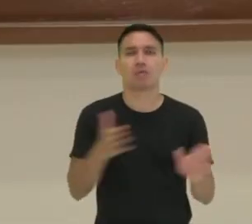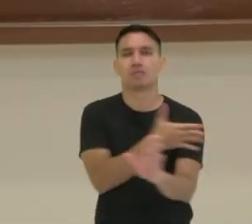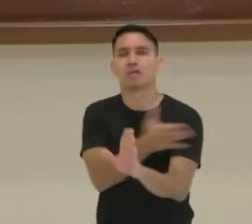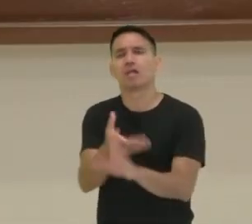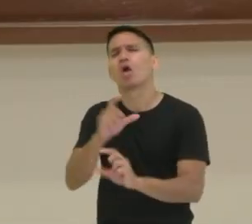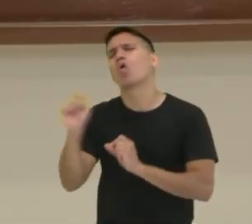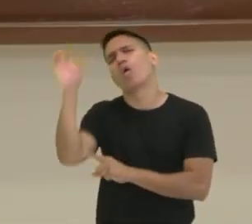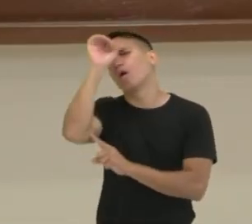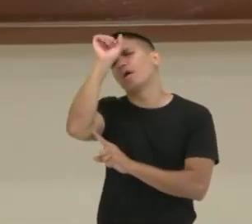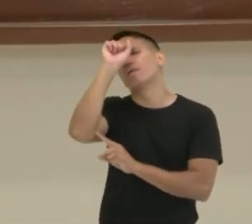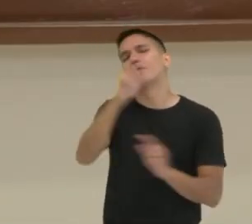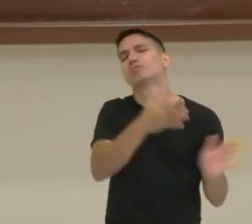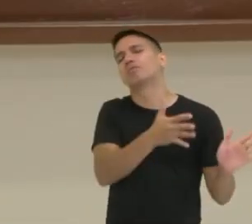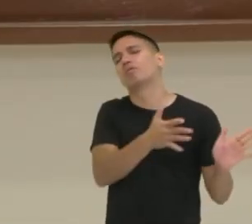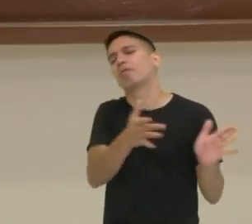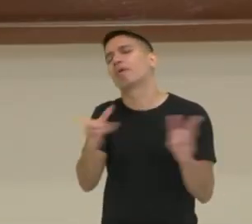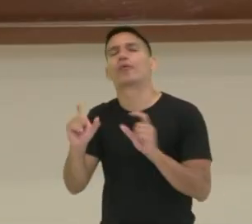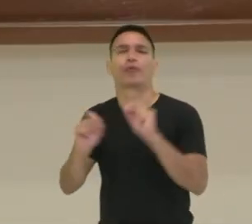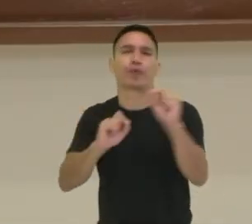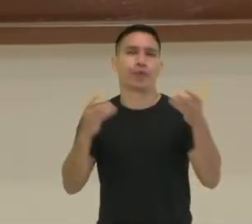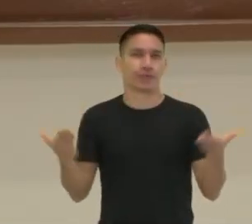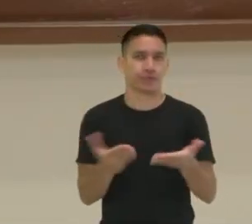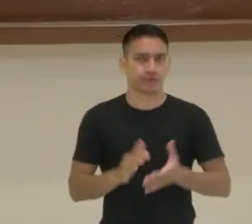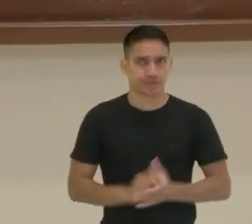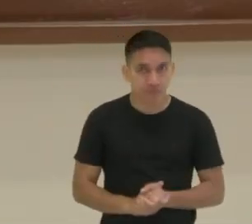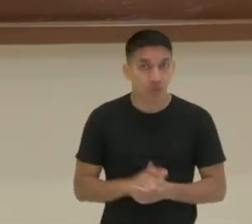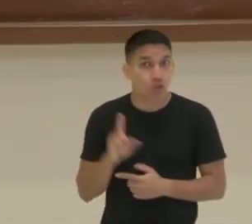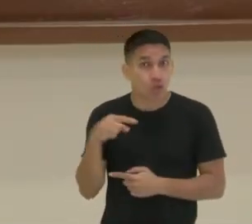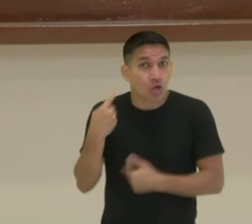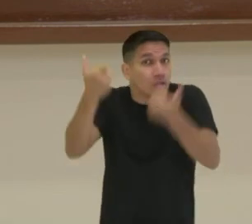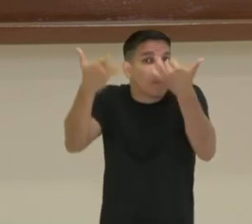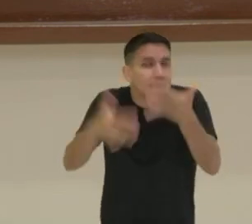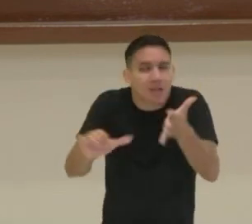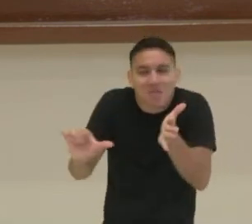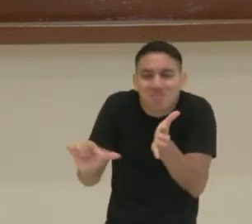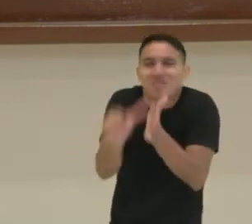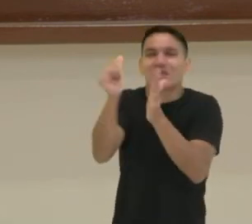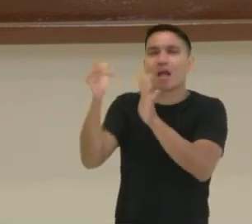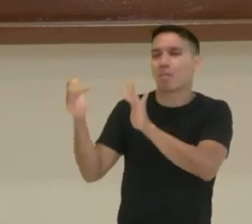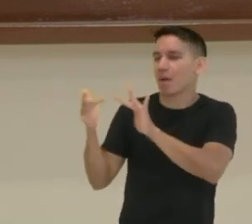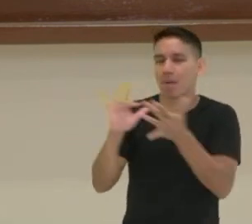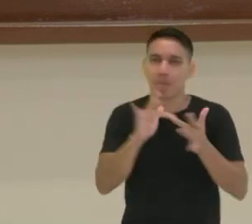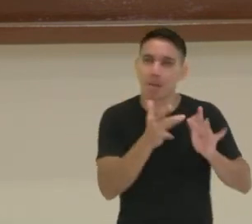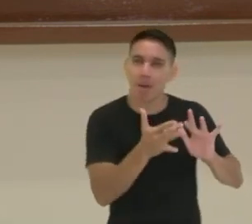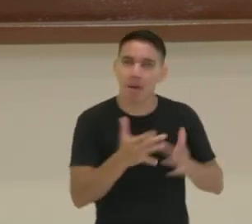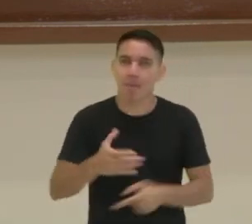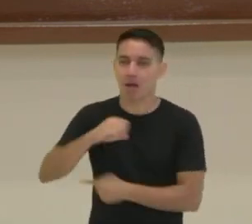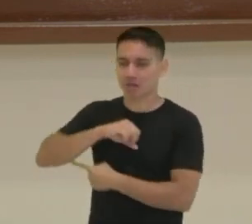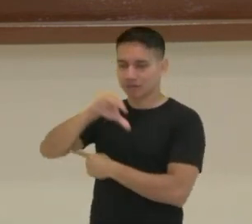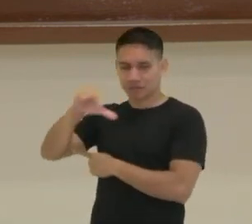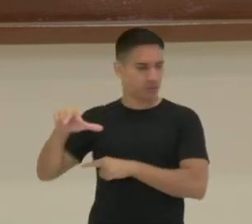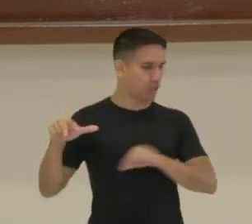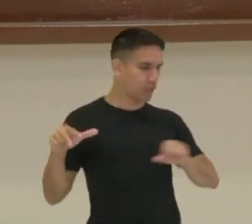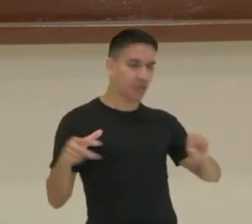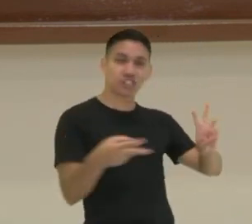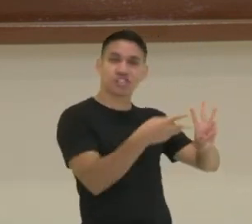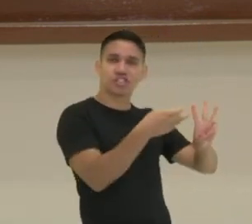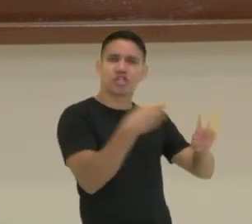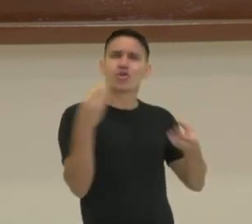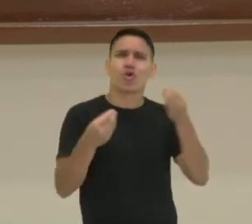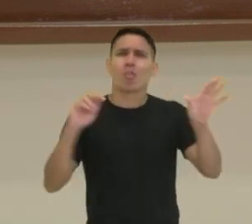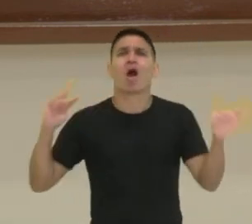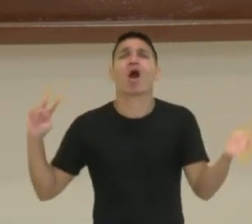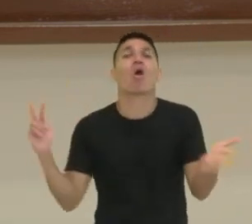hoje. O que nós falamos hoje? Nós falamos dos primeiros contatos entre portugueses e indígenas. Como se deu esse